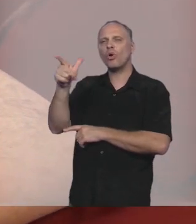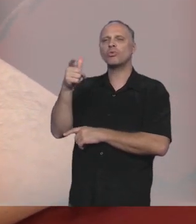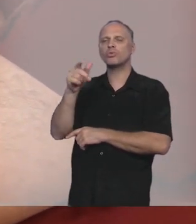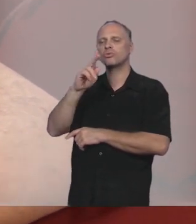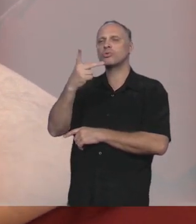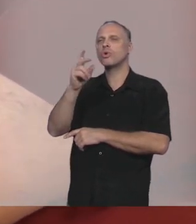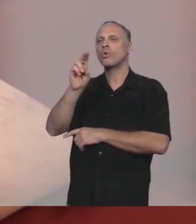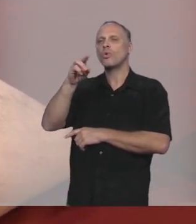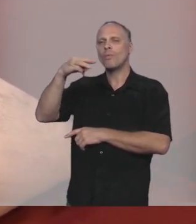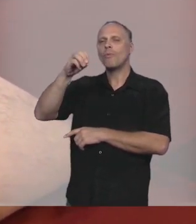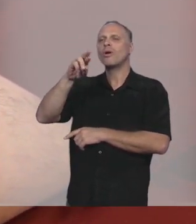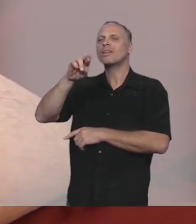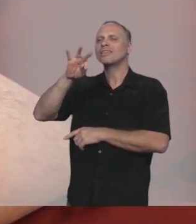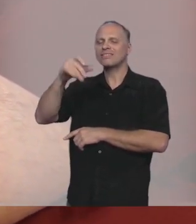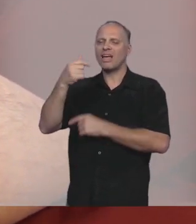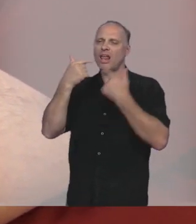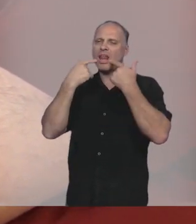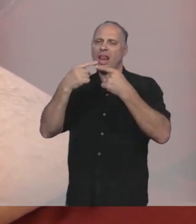de que são